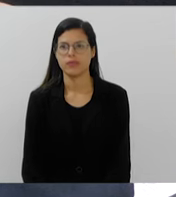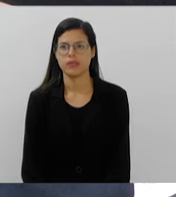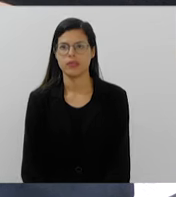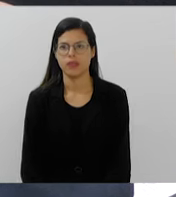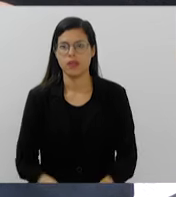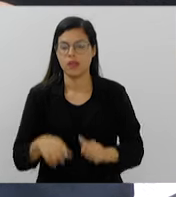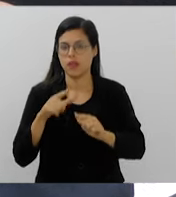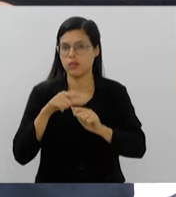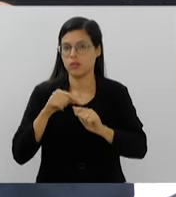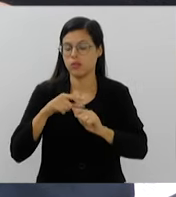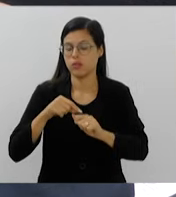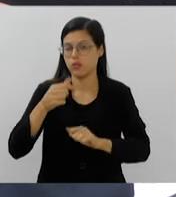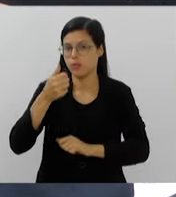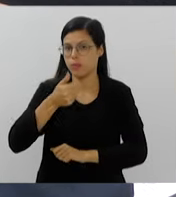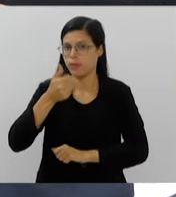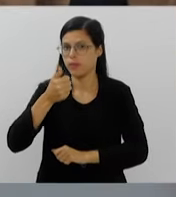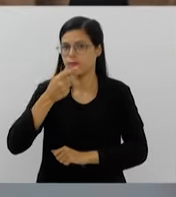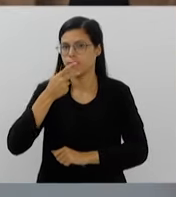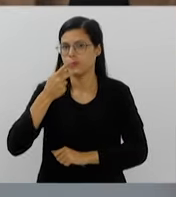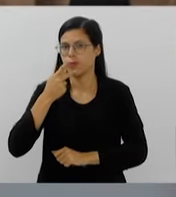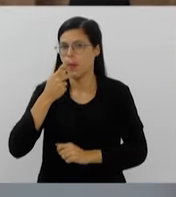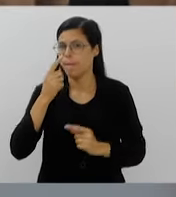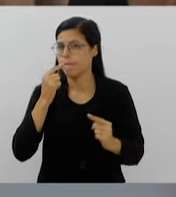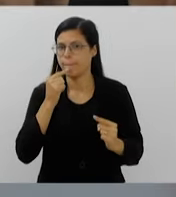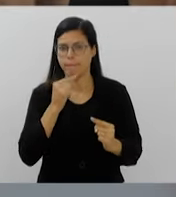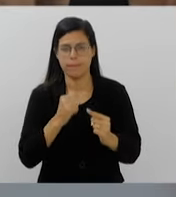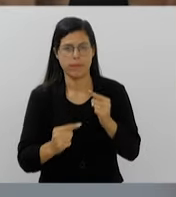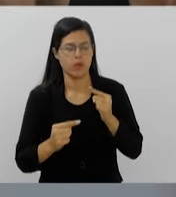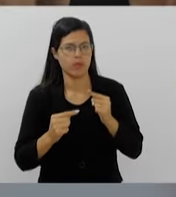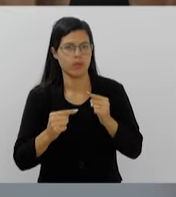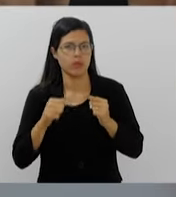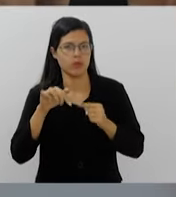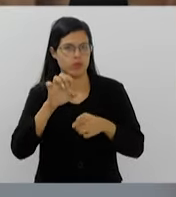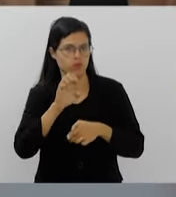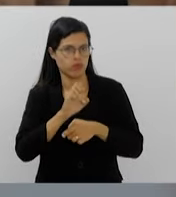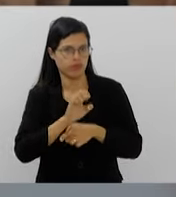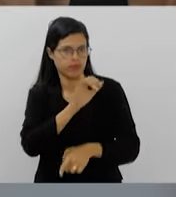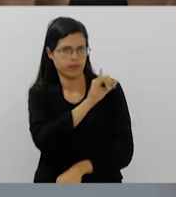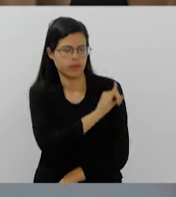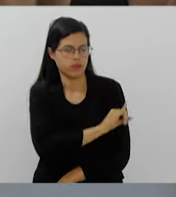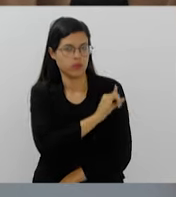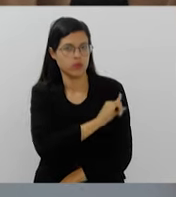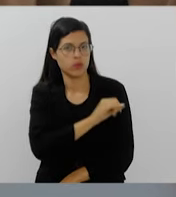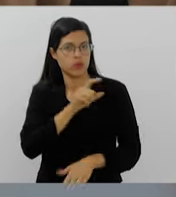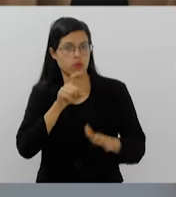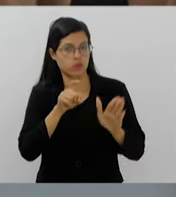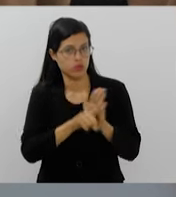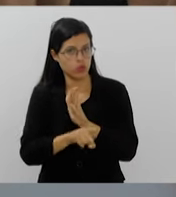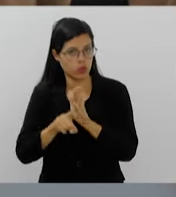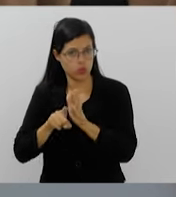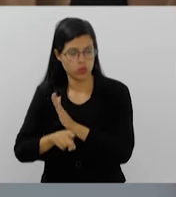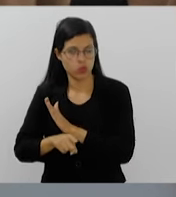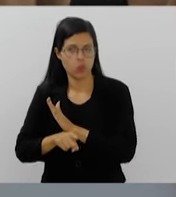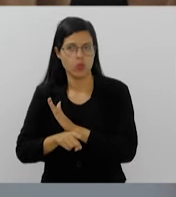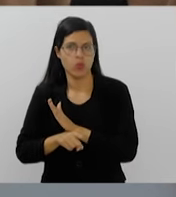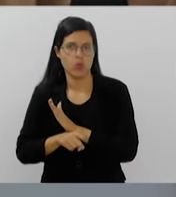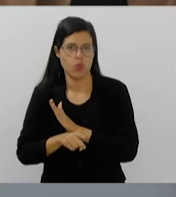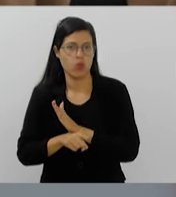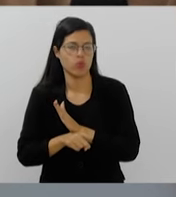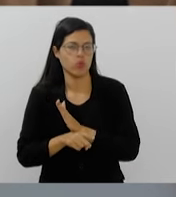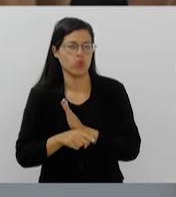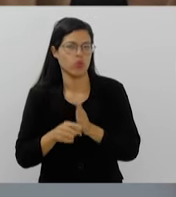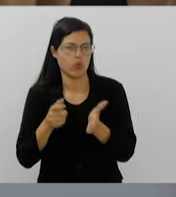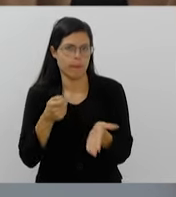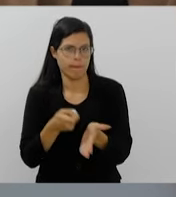artigo 1º diz que fica proibido, no âmbito do Estado do Rio de Janeiro, o desconto da contribuição sindical na